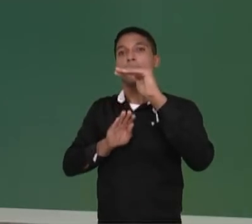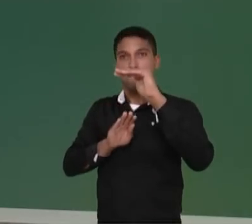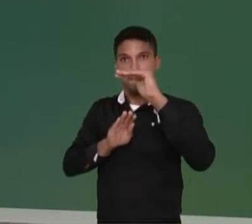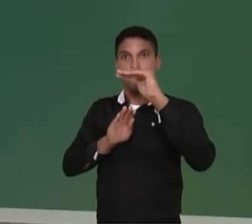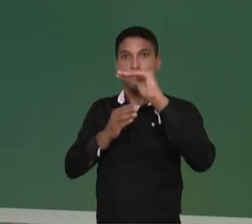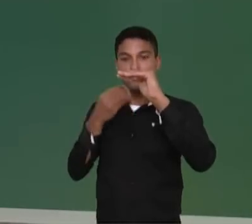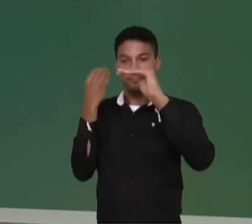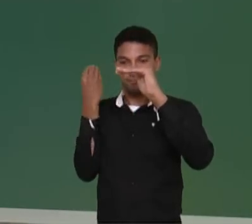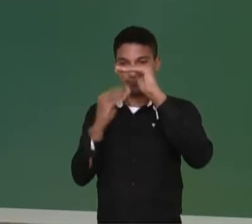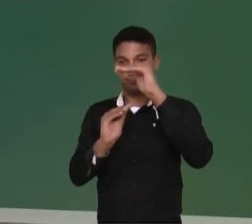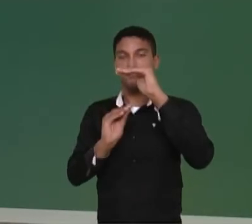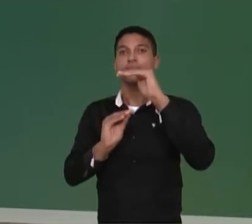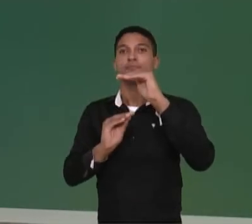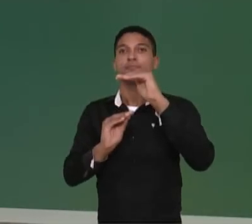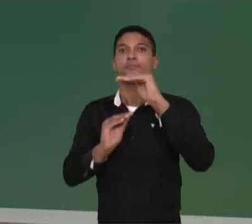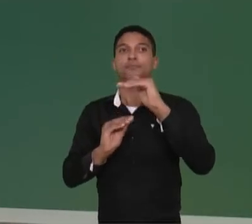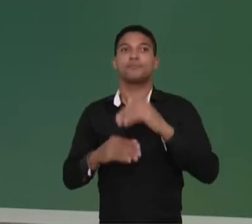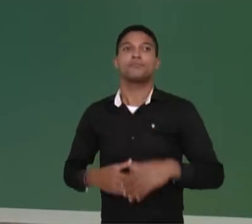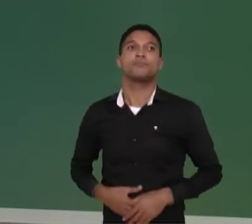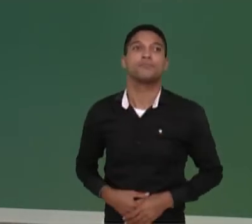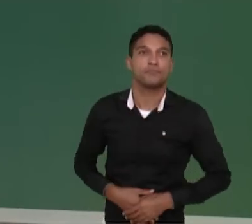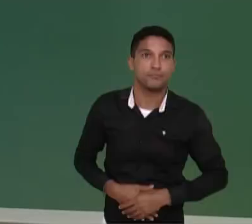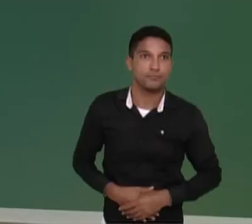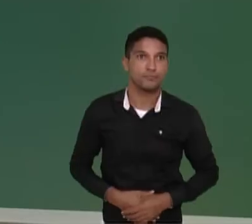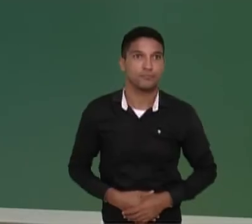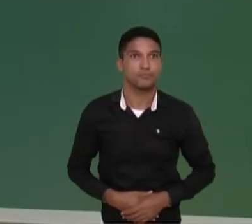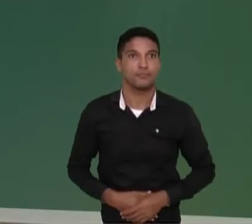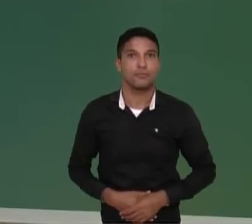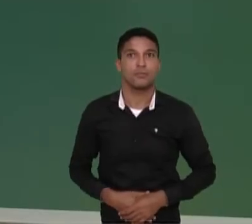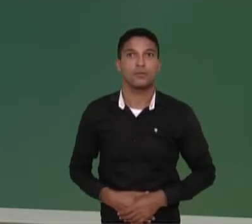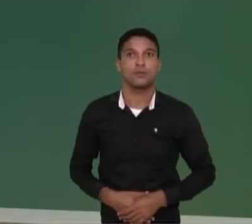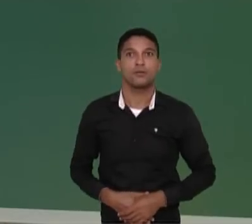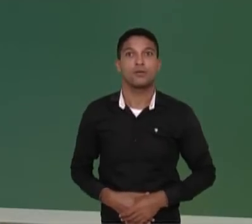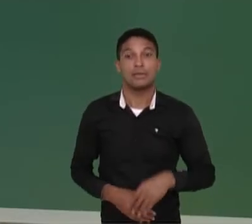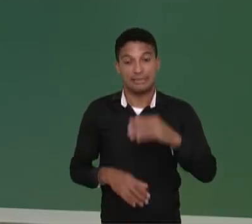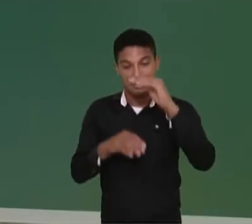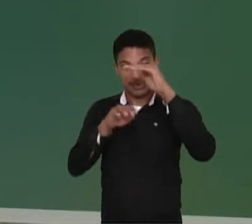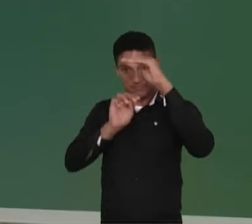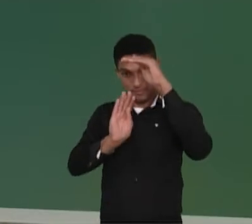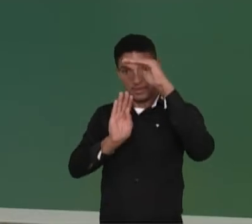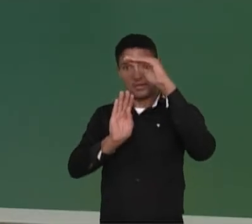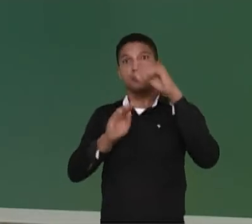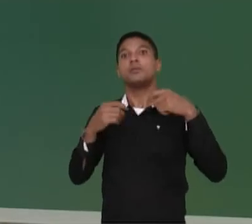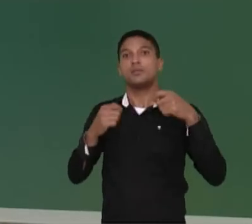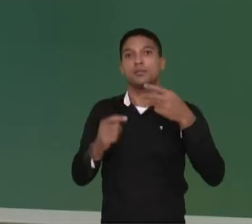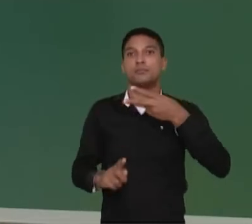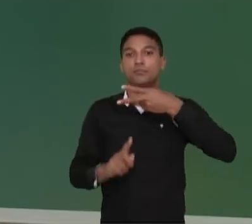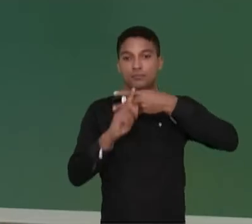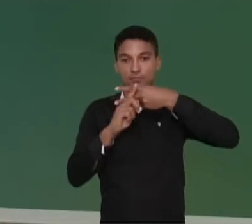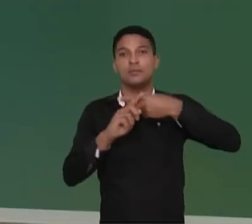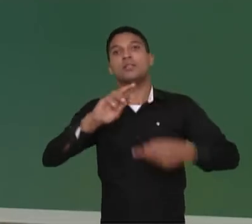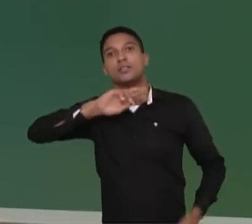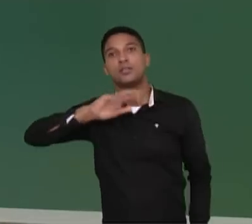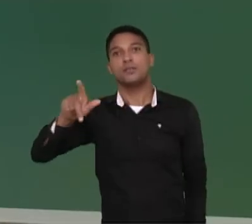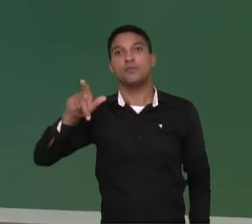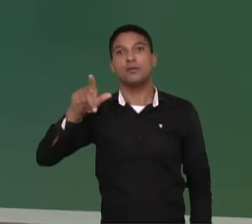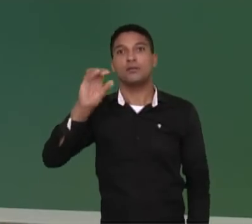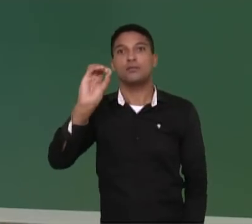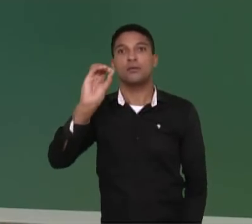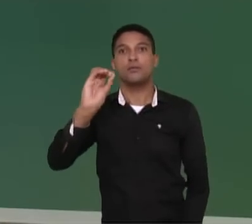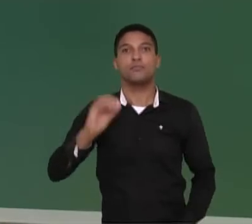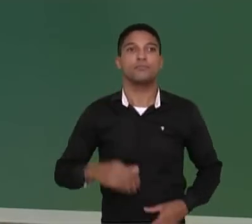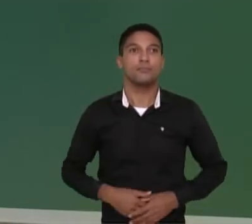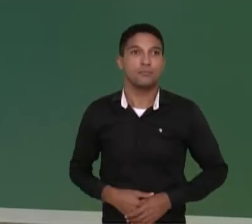vai no denominador da fração. Lembrando que o denominador sempre é diferente de zero, ok? Proporção é